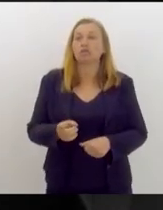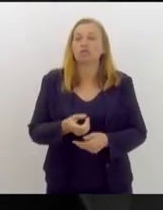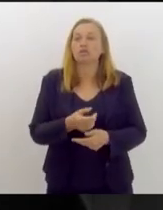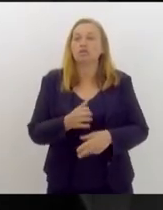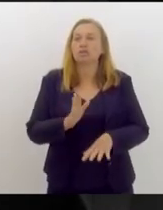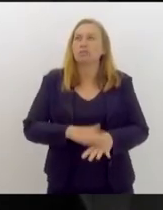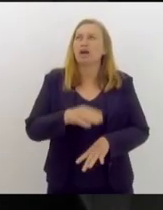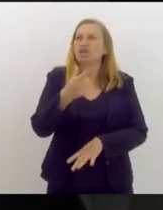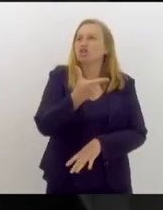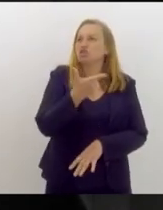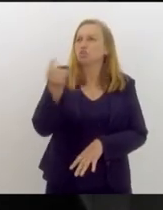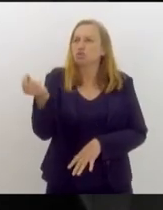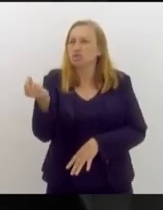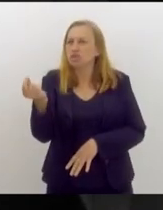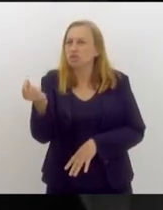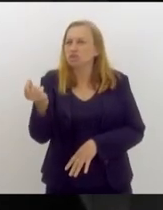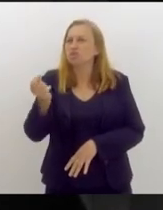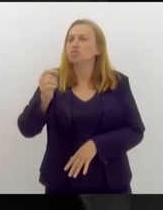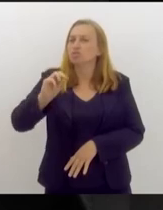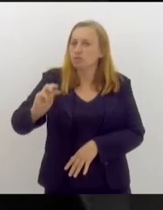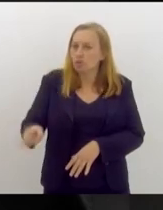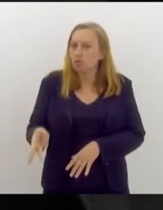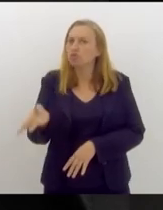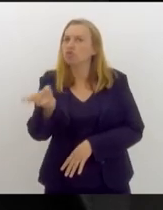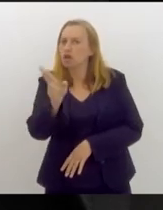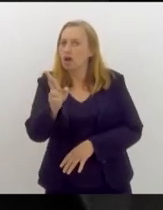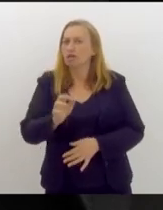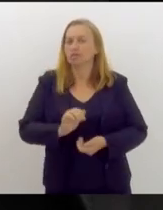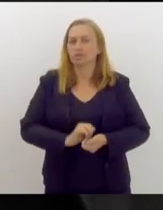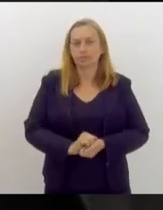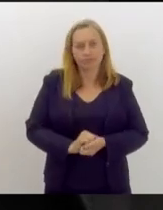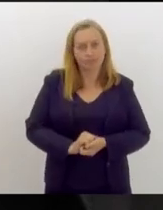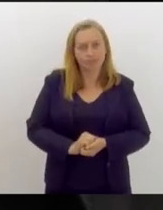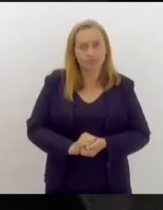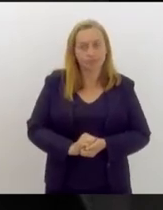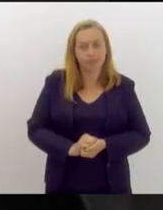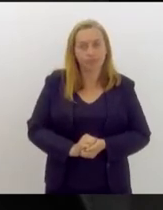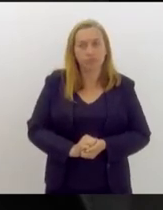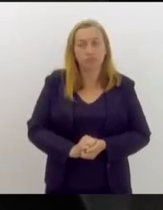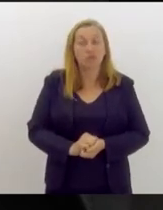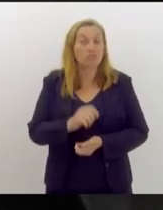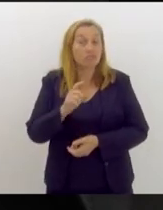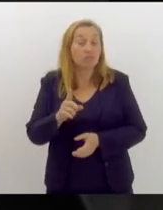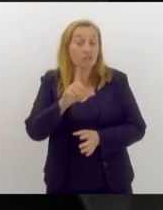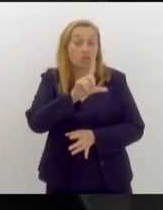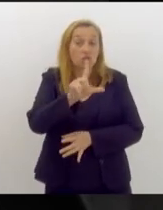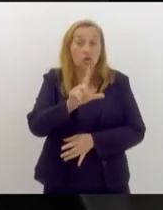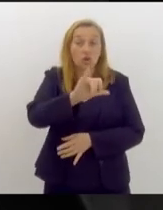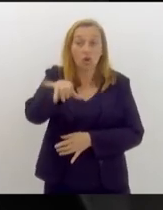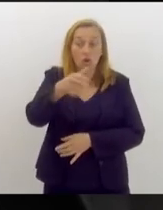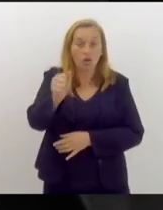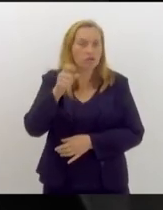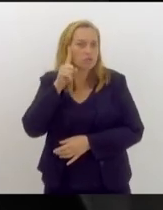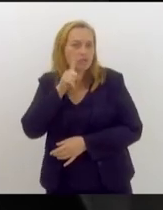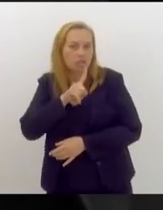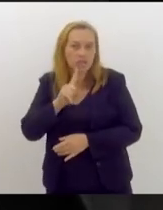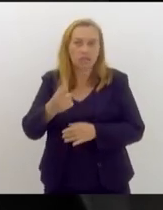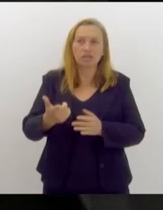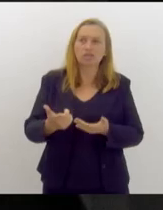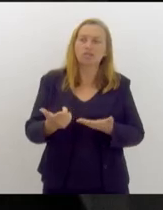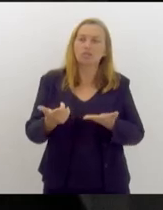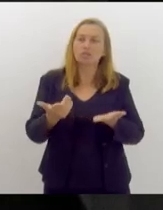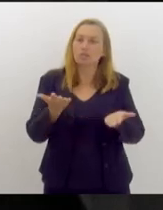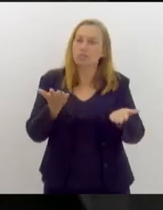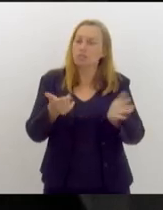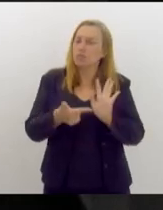mais de 200 milhões de reais e os americanos que vinham apresentando um